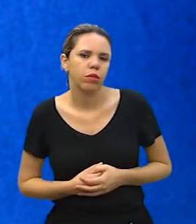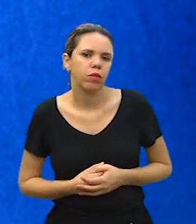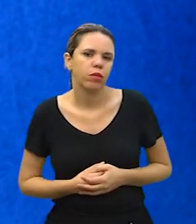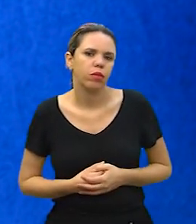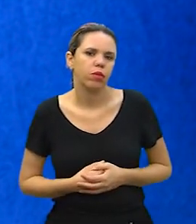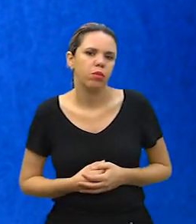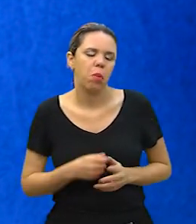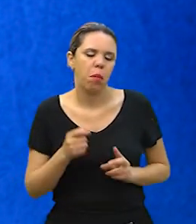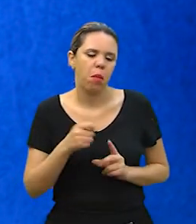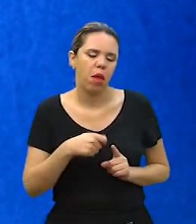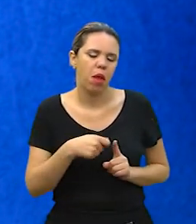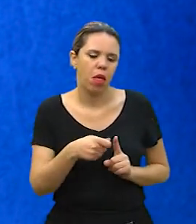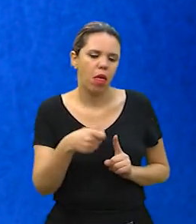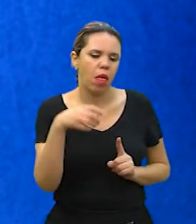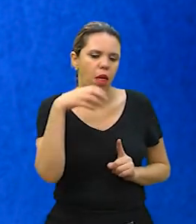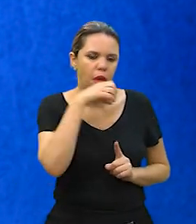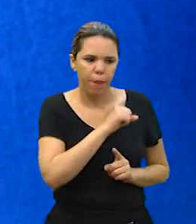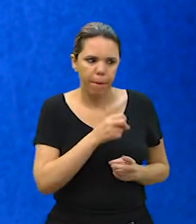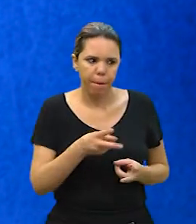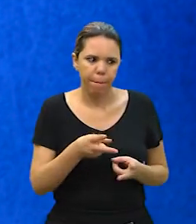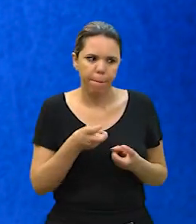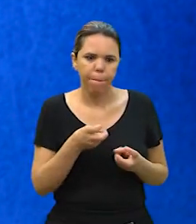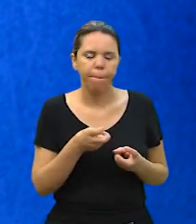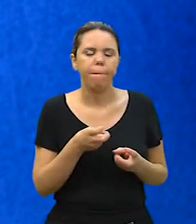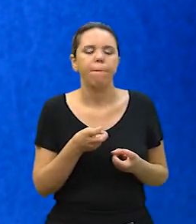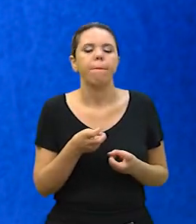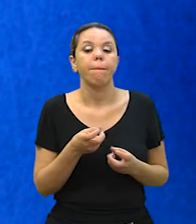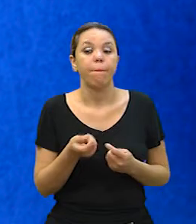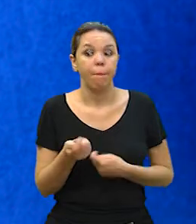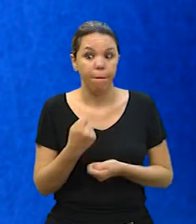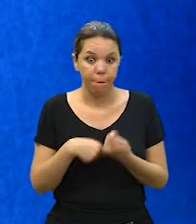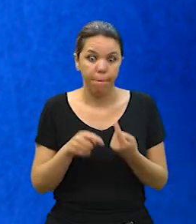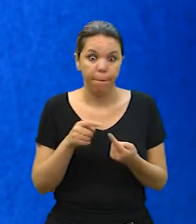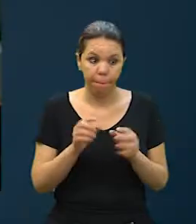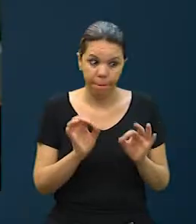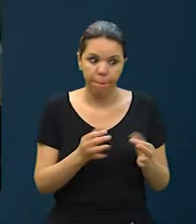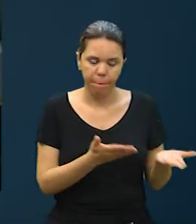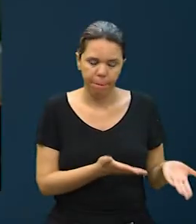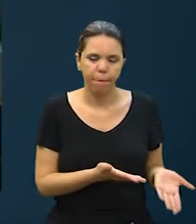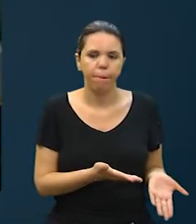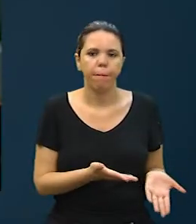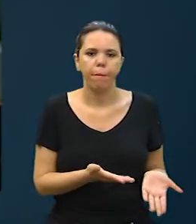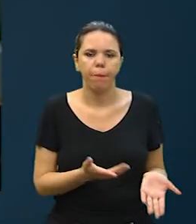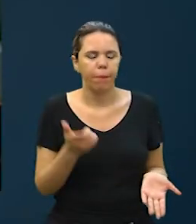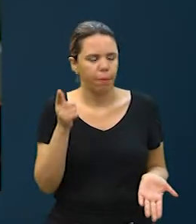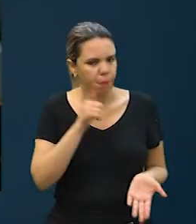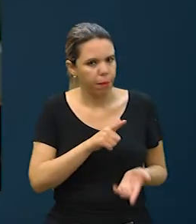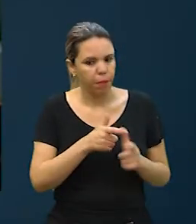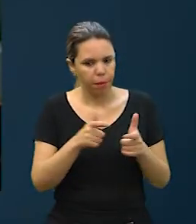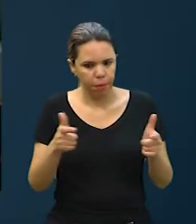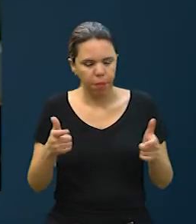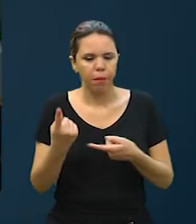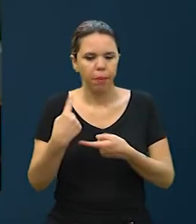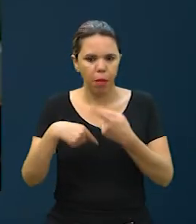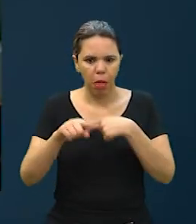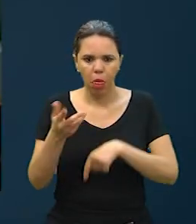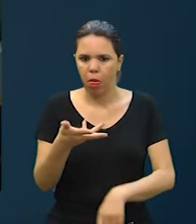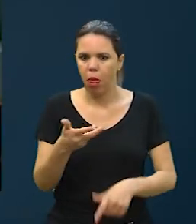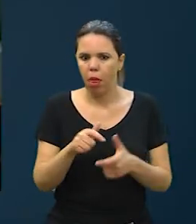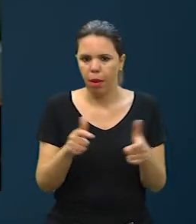Mas passou alguns meses, muito rápido, a gente percebeu, ó, é aí o negócio. É aí